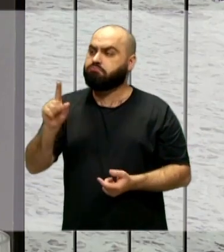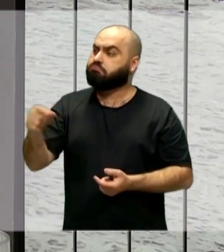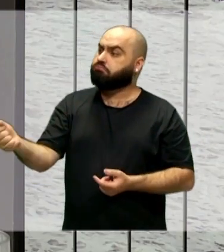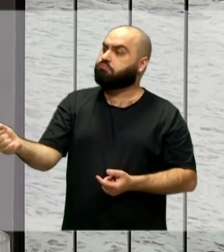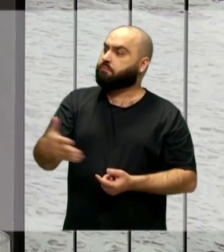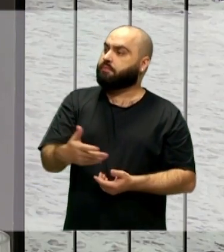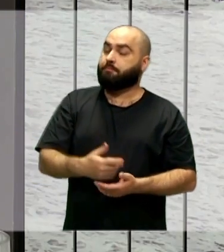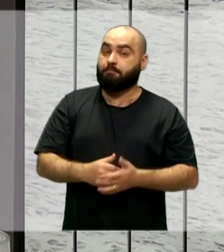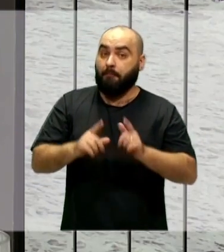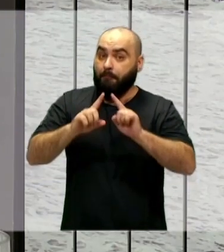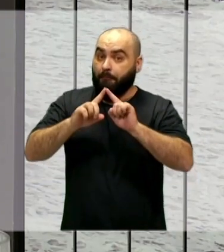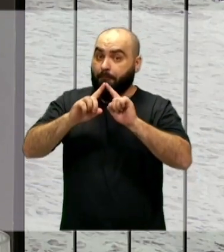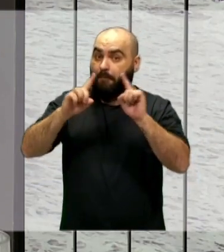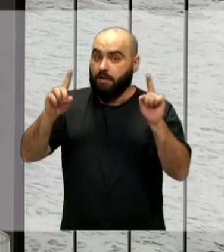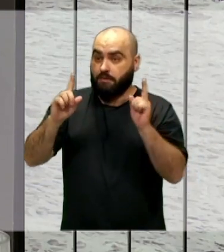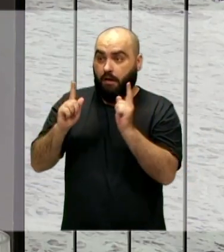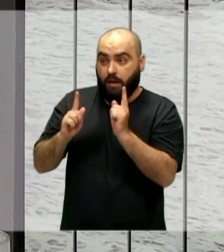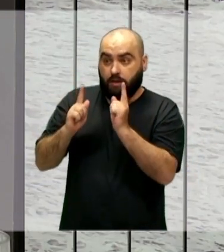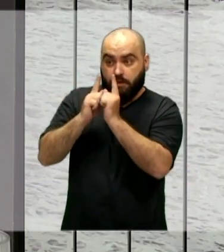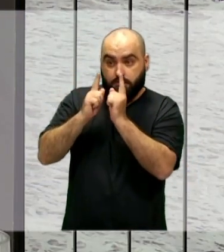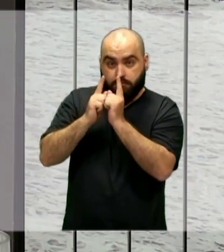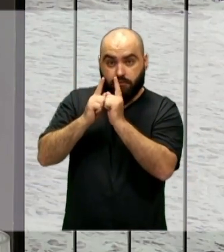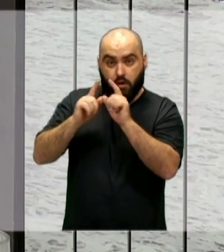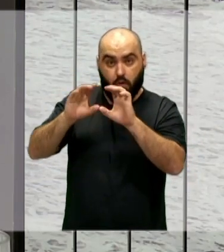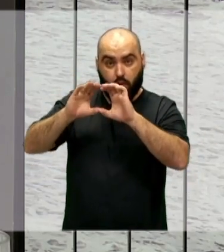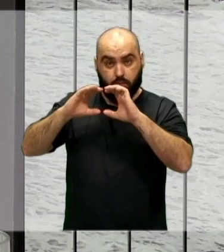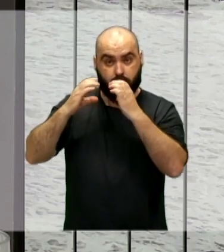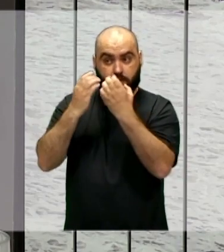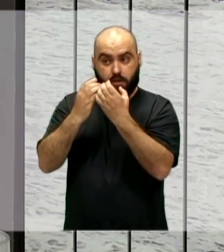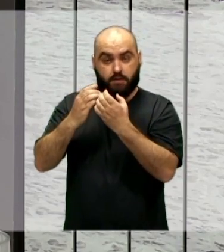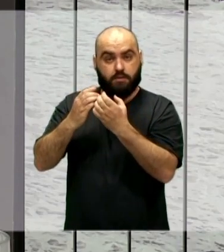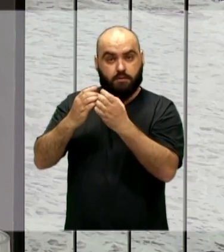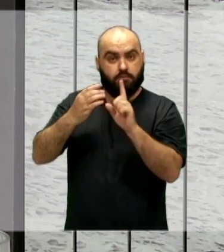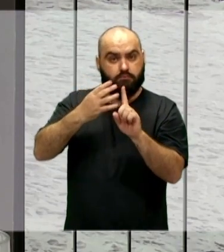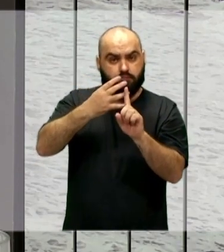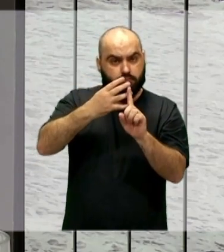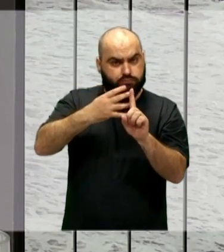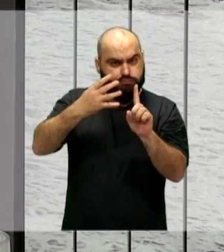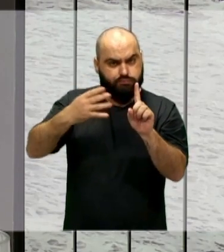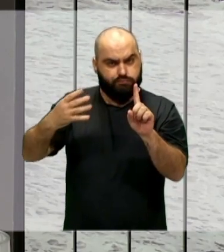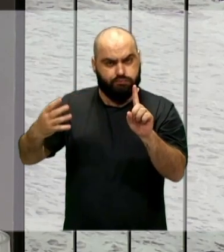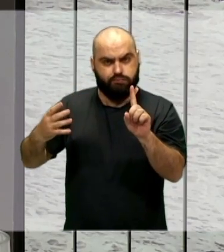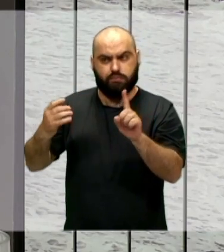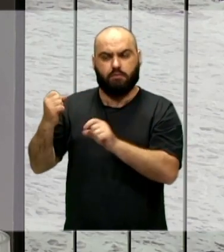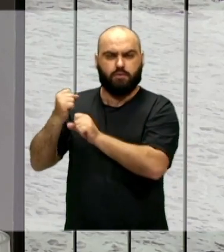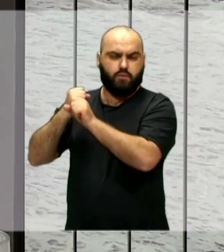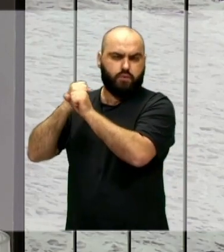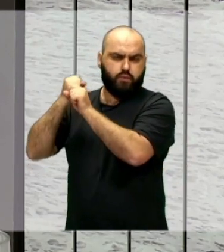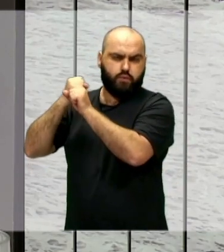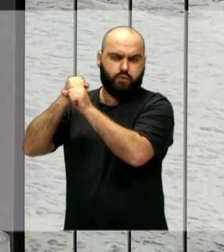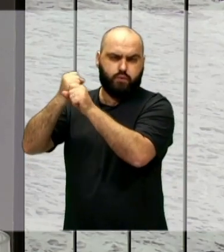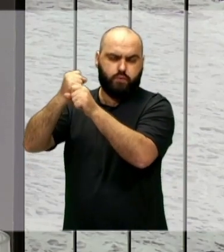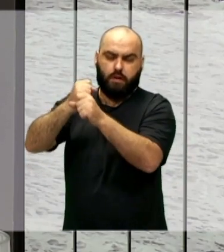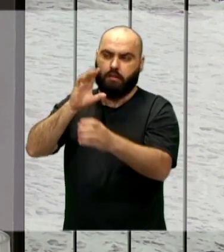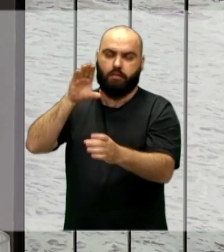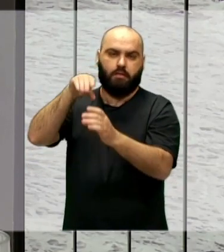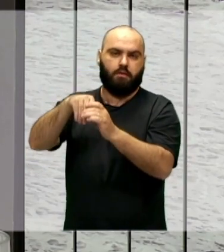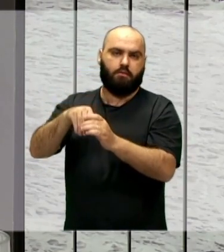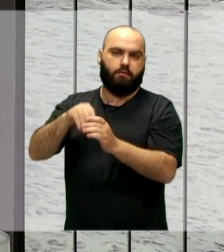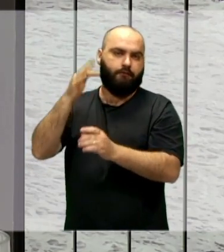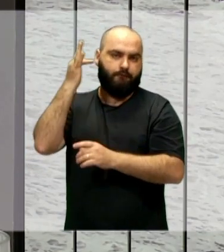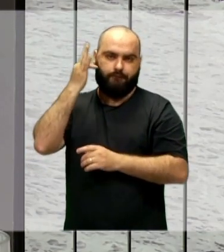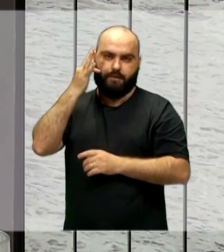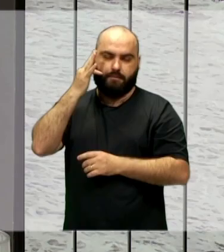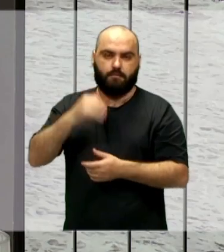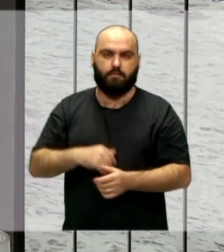os atendimentos à comunidade LGBT, às pessoas trans, já acontecem de longa data dentro da universidade. Eu costumo dizer